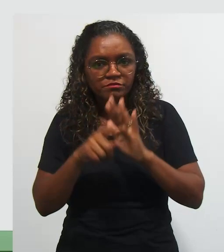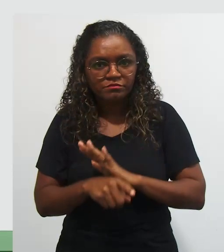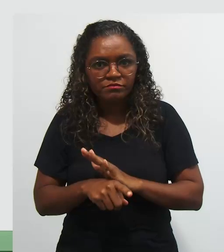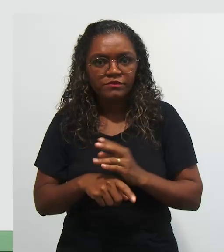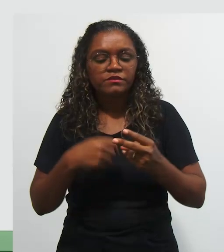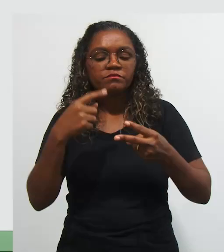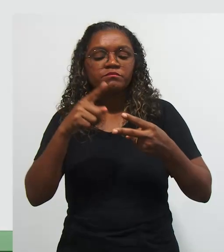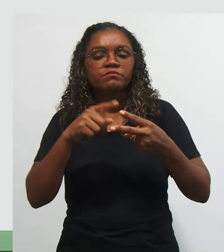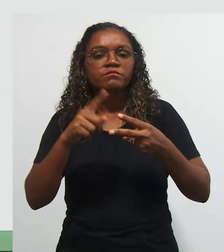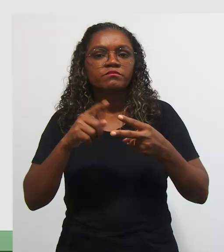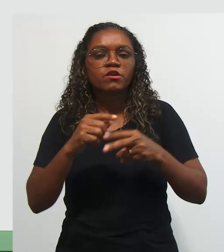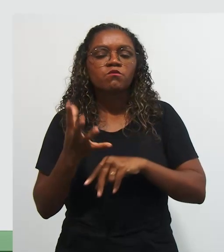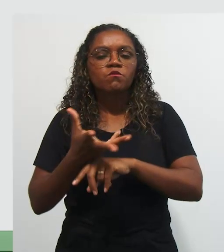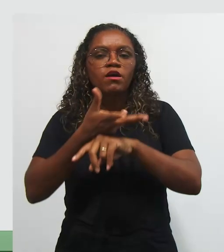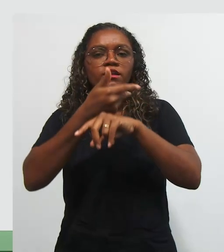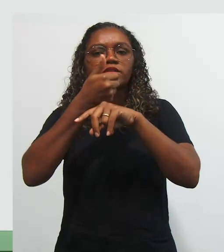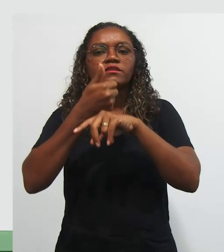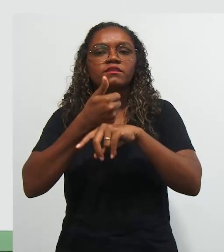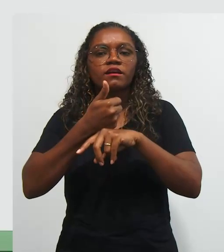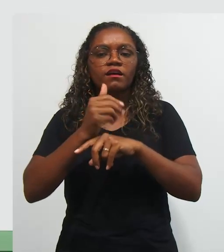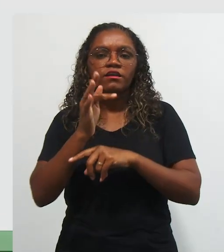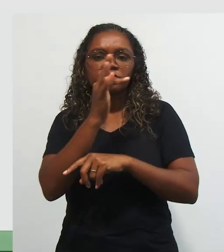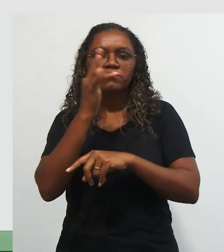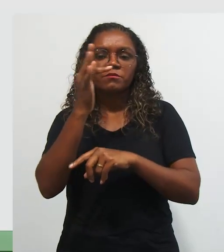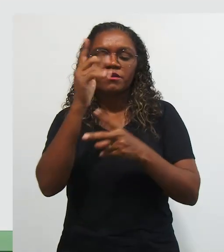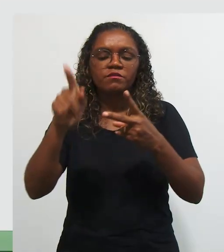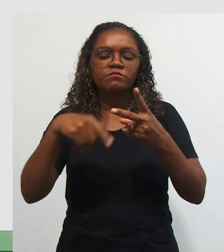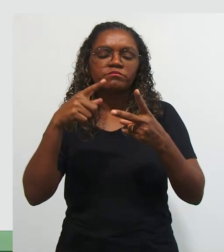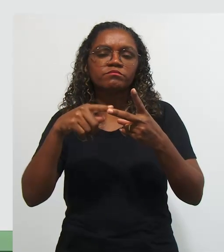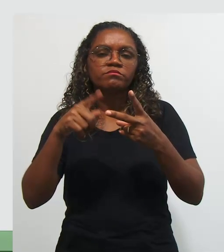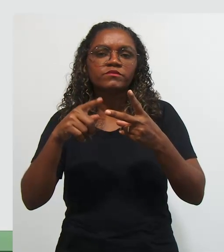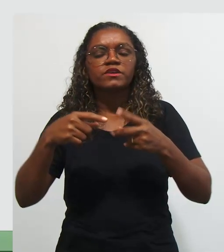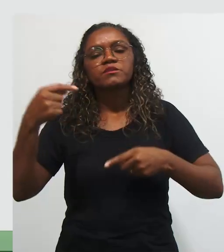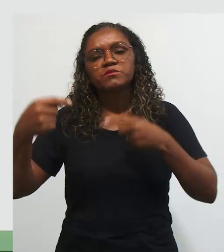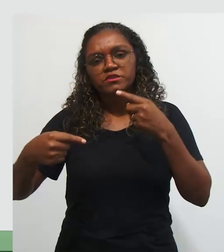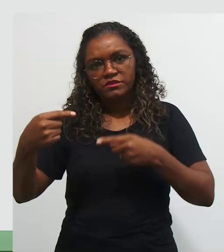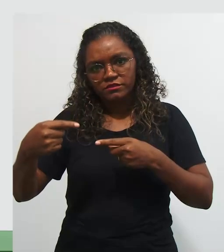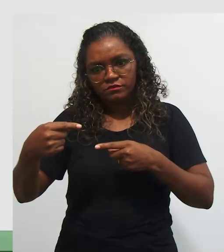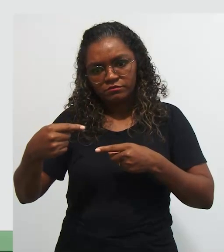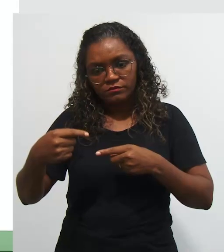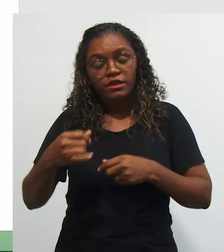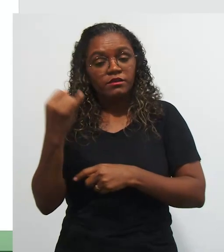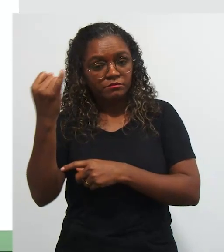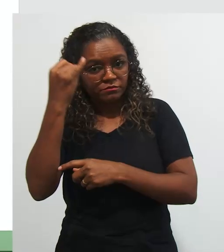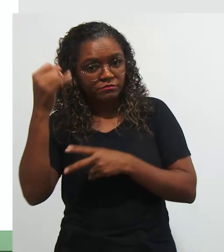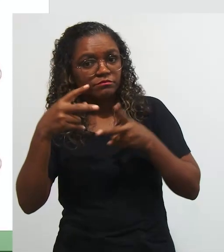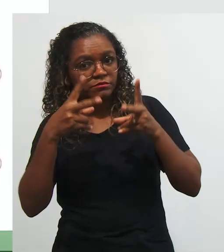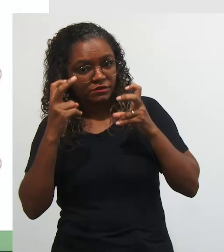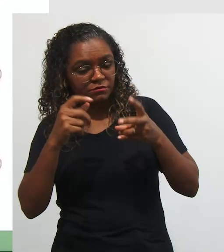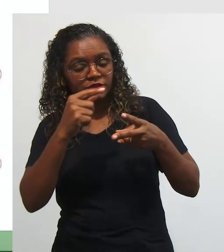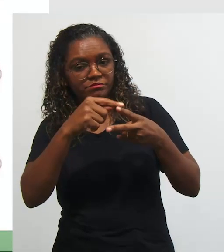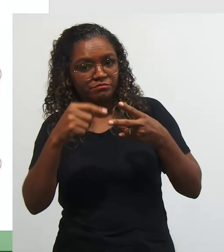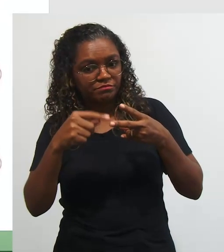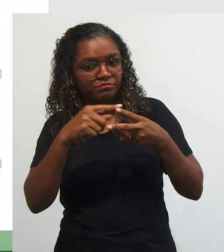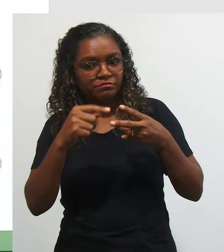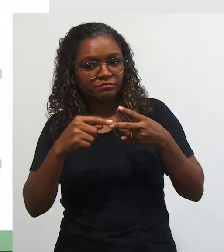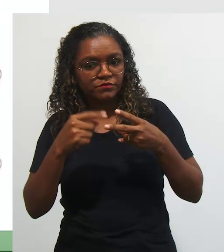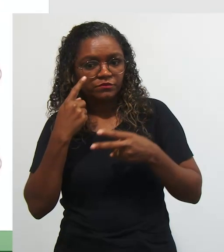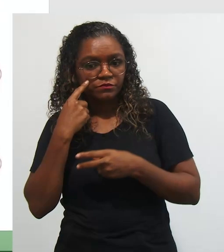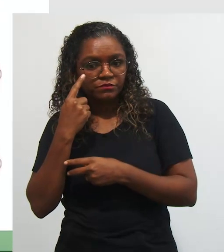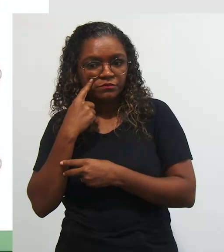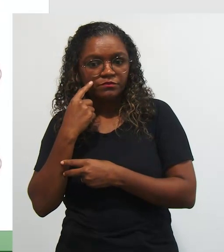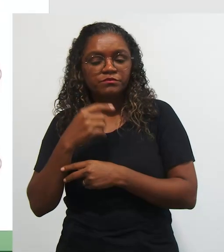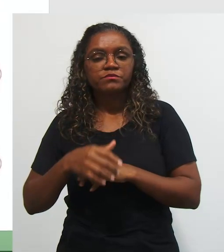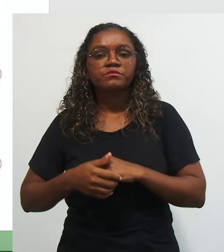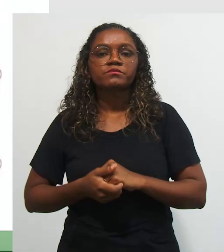formal e qualidade política. Olha só, é muito importante que a gente possa perceber esses elementos. Eu vou deixar até maior aqui para a